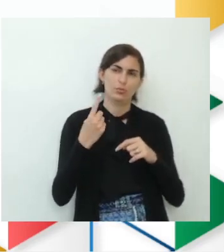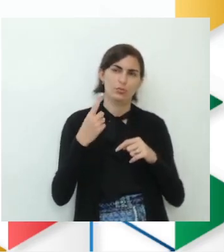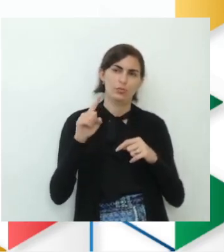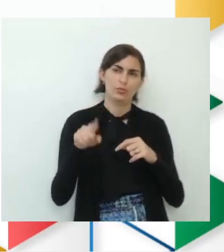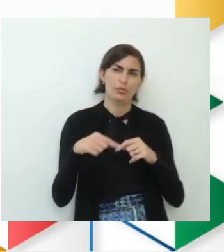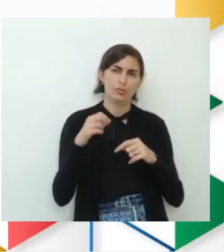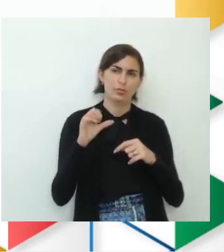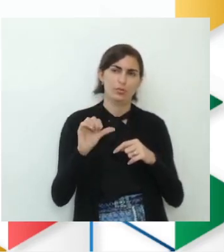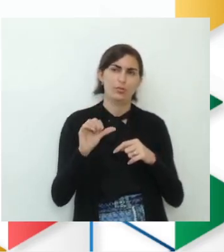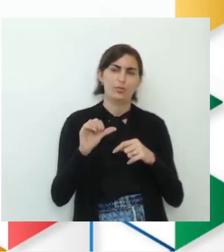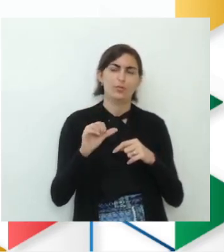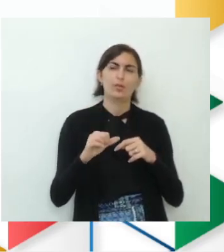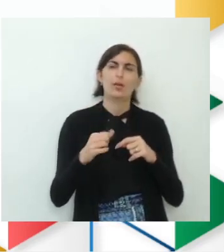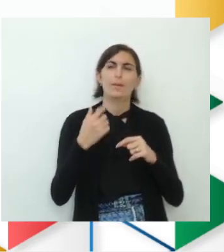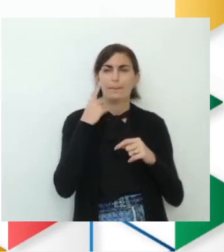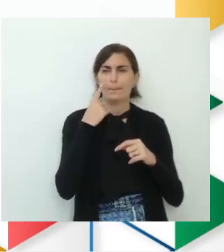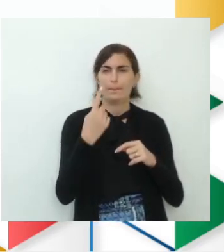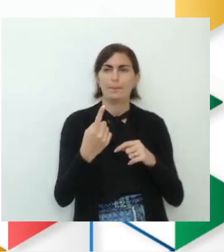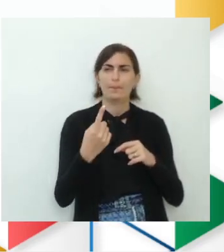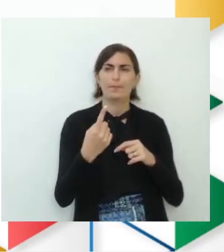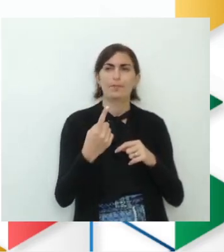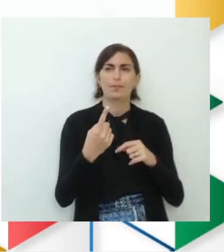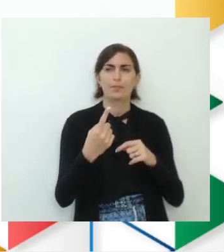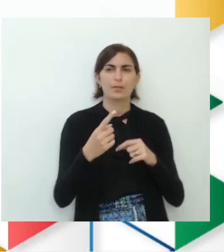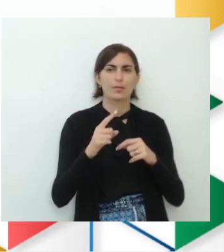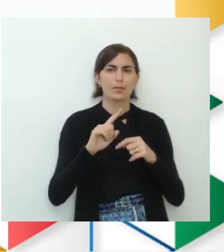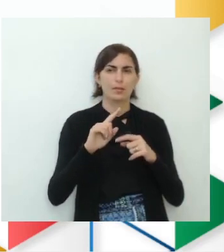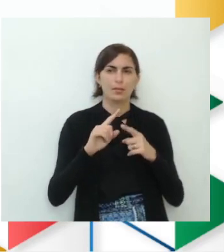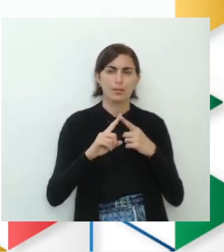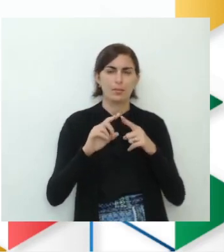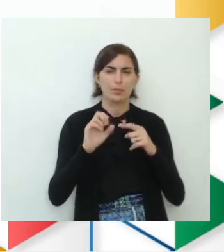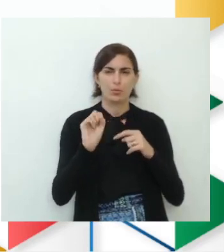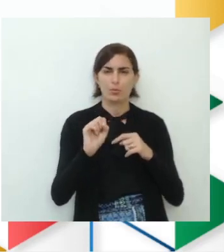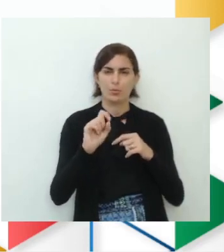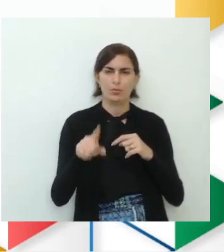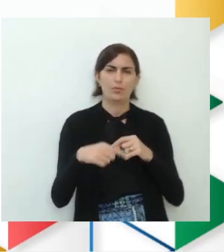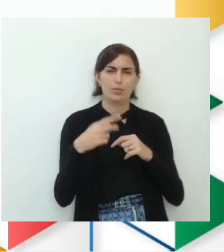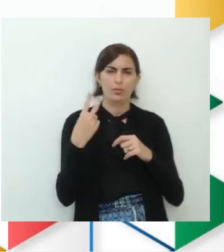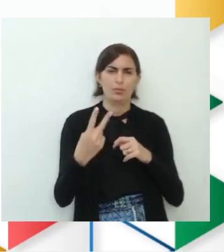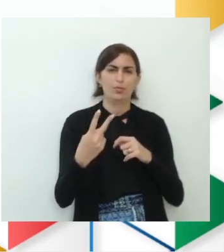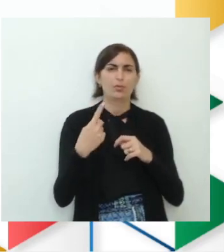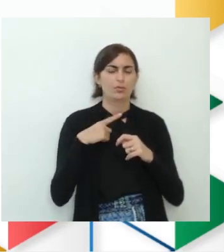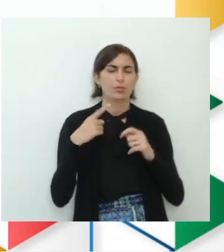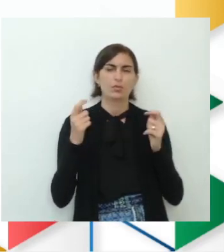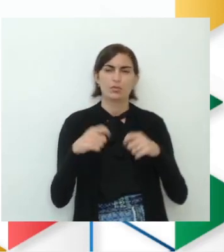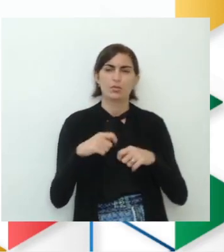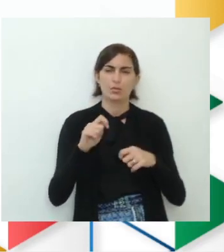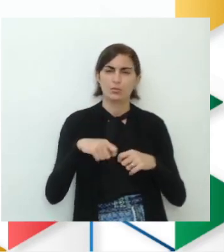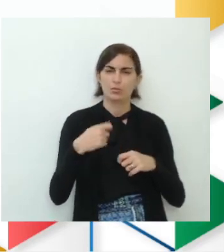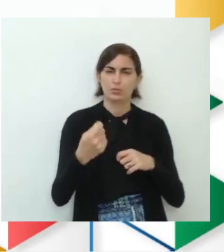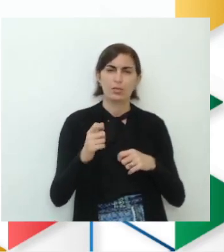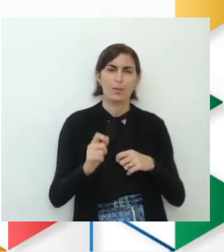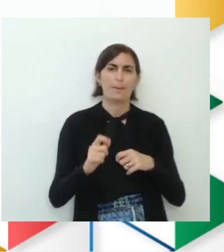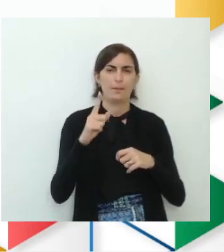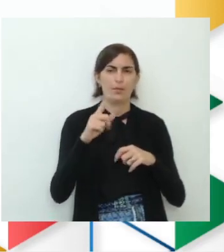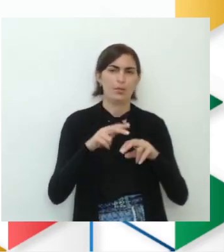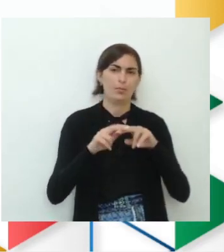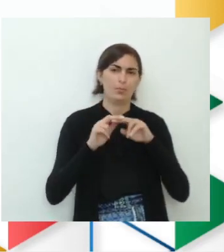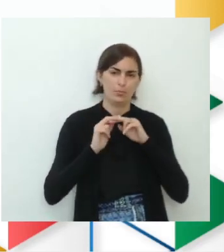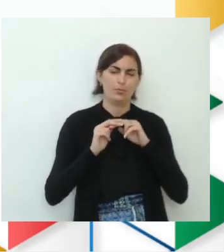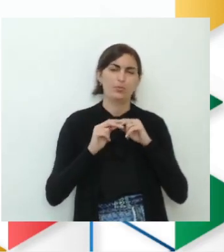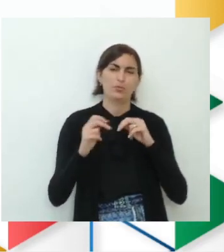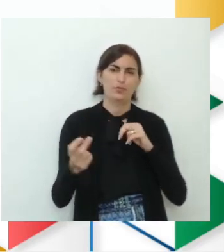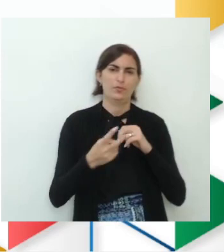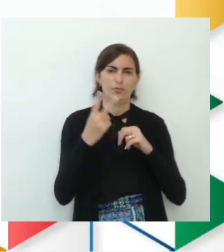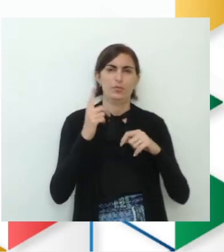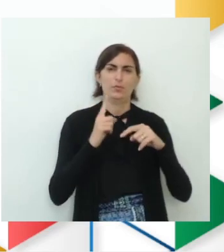e aí a solução de menos 5,8 mais 8,2, a gente dá o sinal do maior, por isso que o valor está